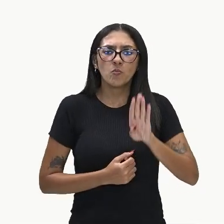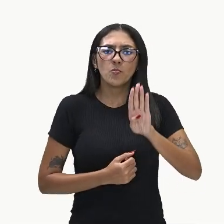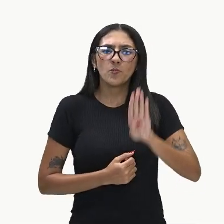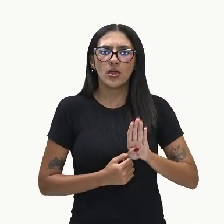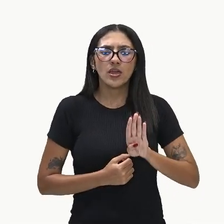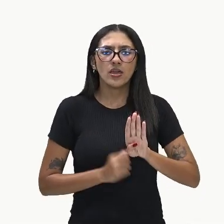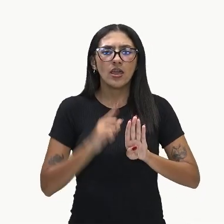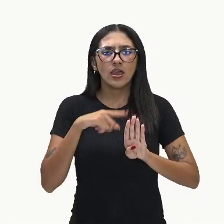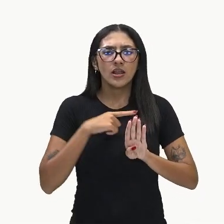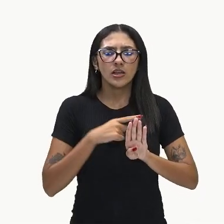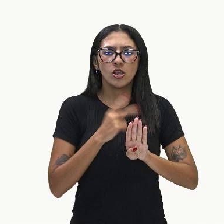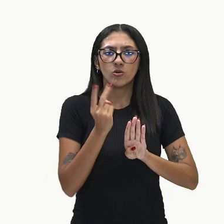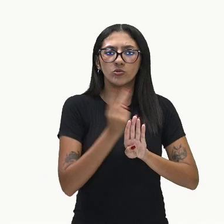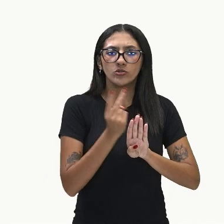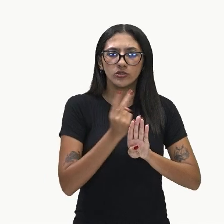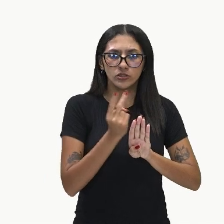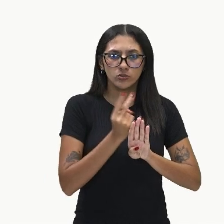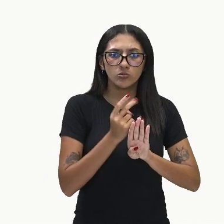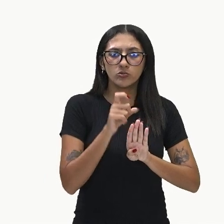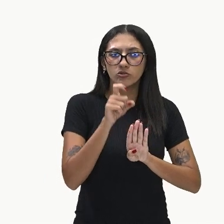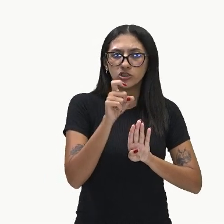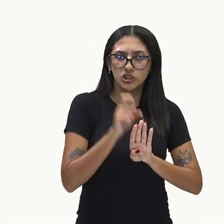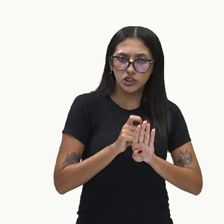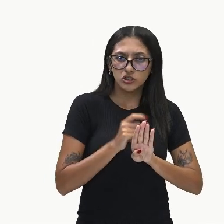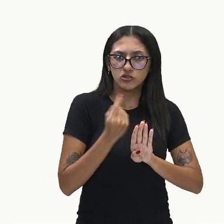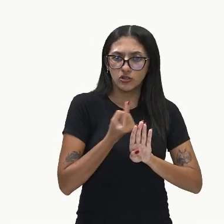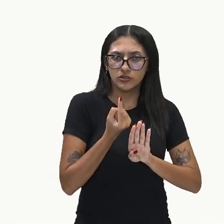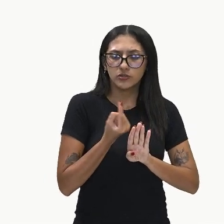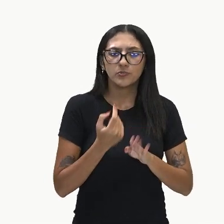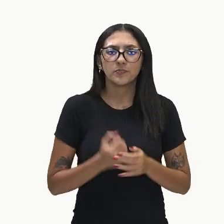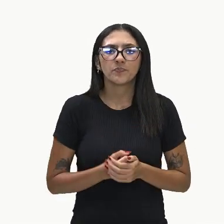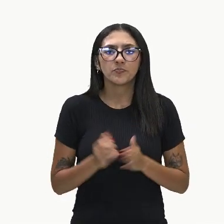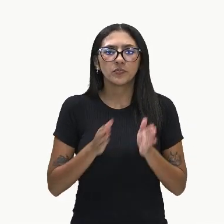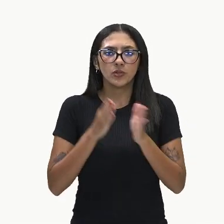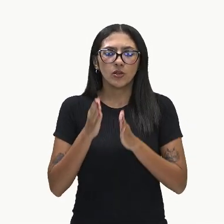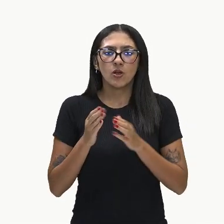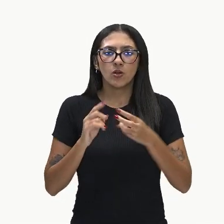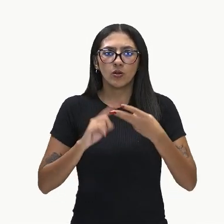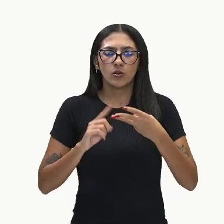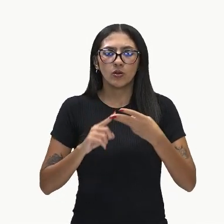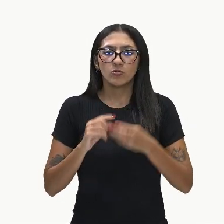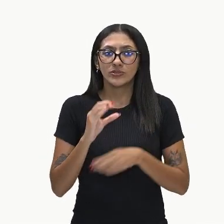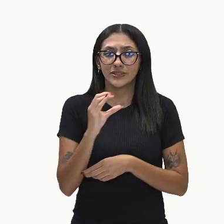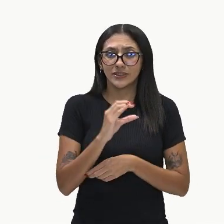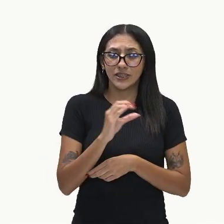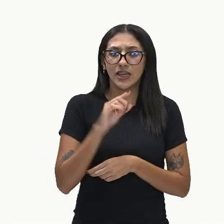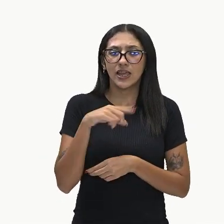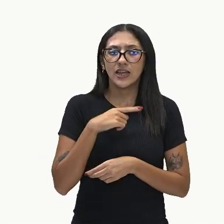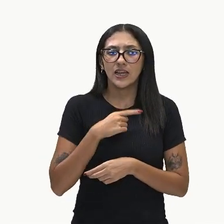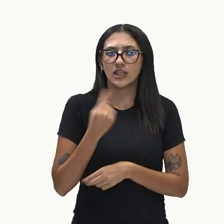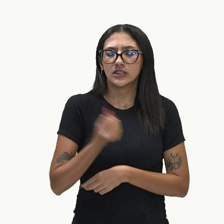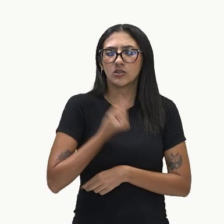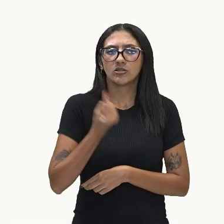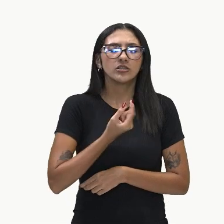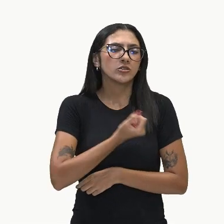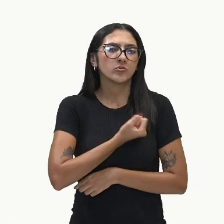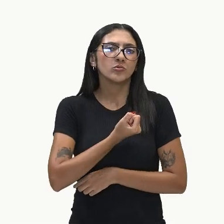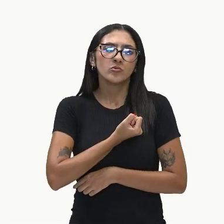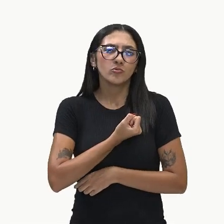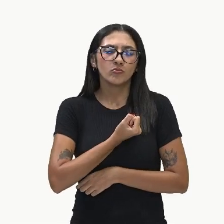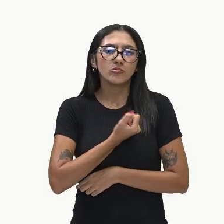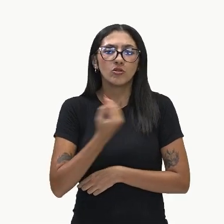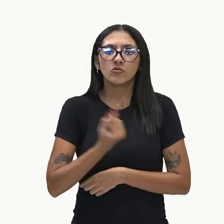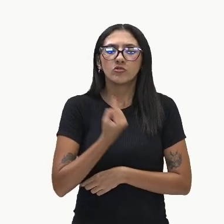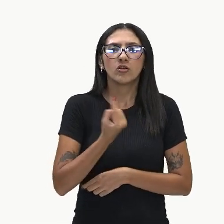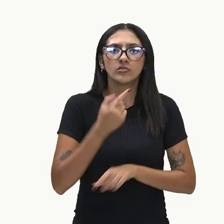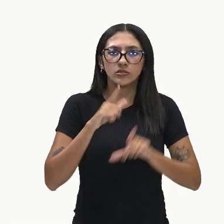que acompanha o x que não é ao quadrado. E o C é o nosso termo independente, ou seja, aquele que